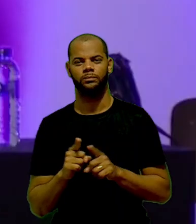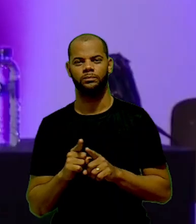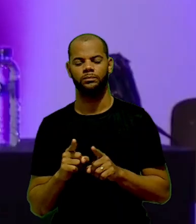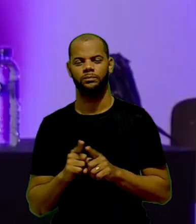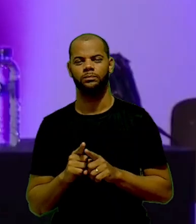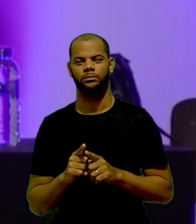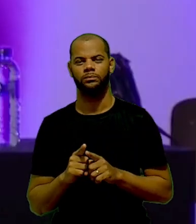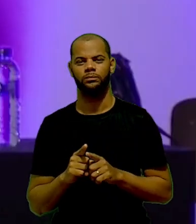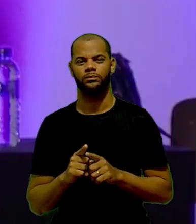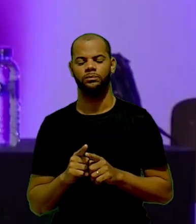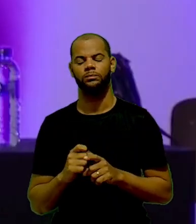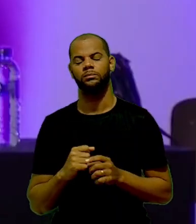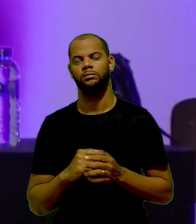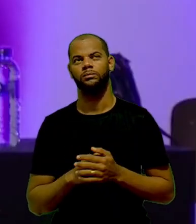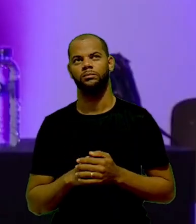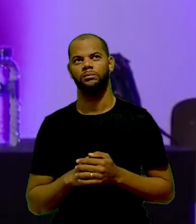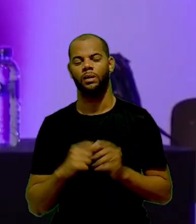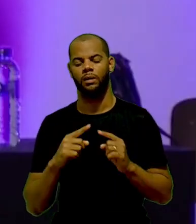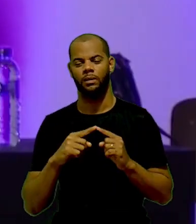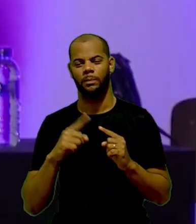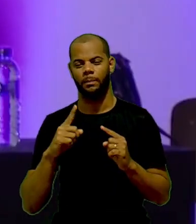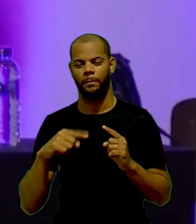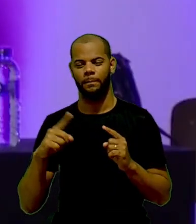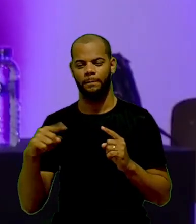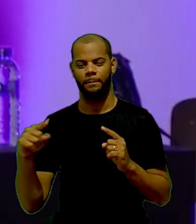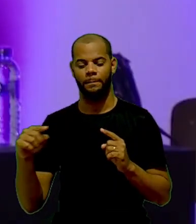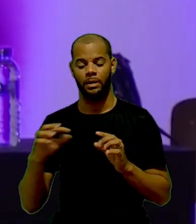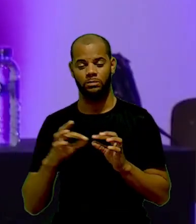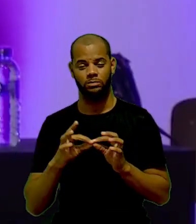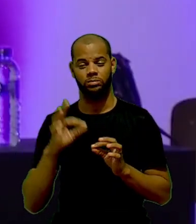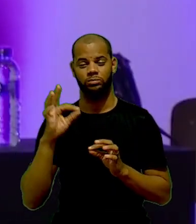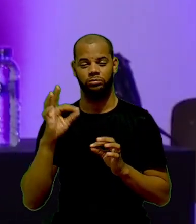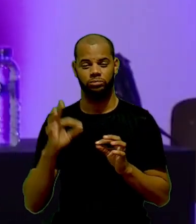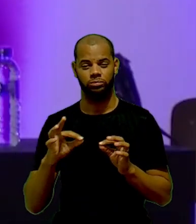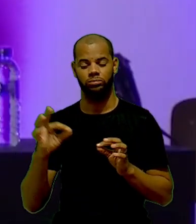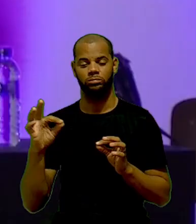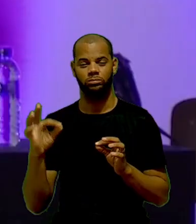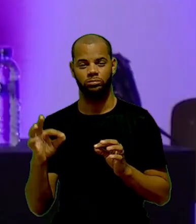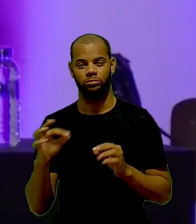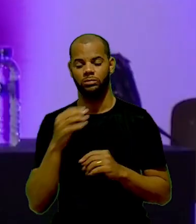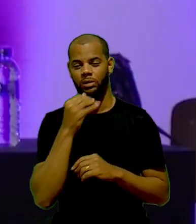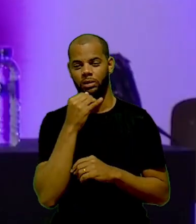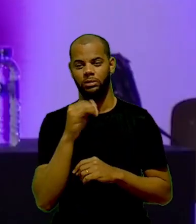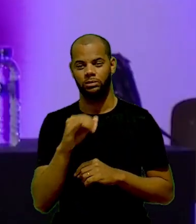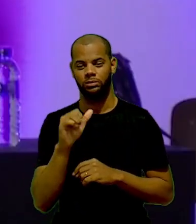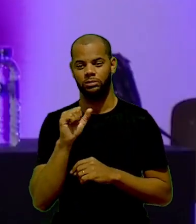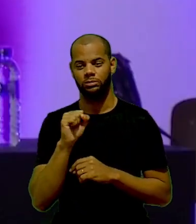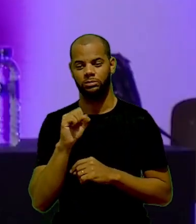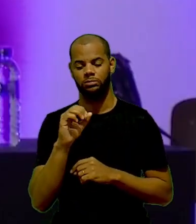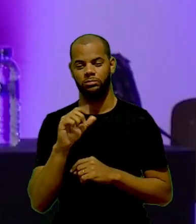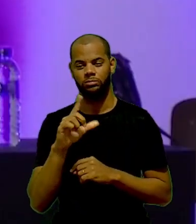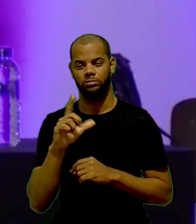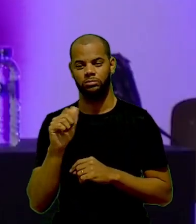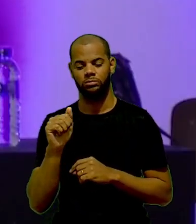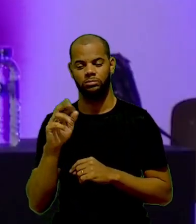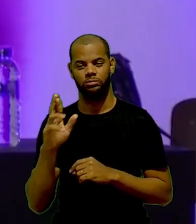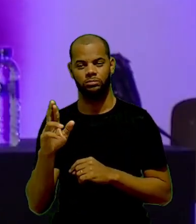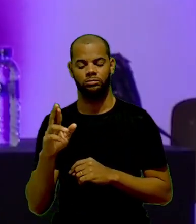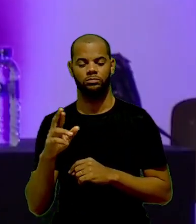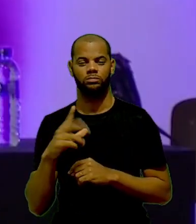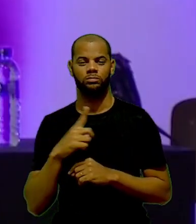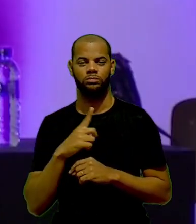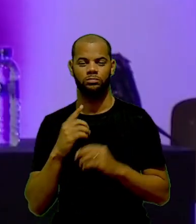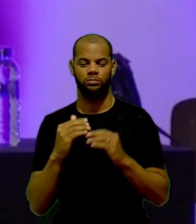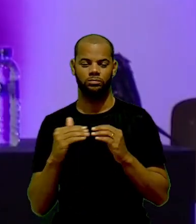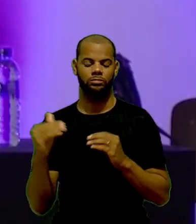das cores, nós temos variações até bem grandes de incidência da energia solar. E na escala de cima